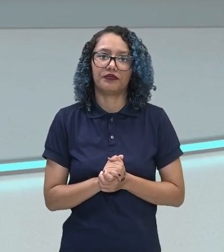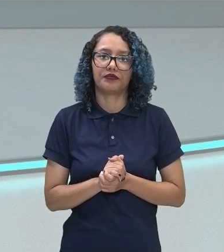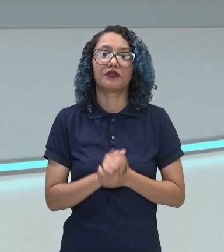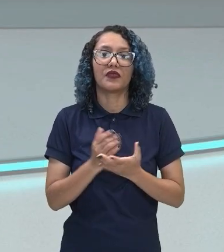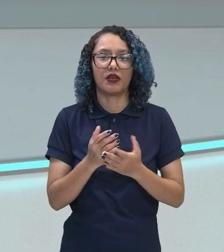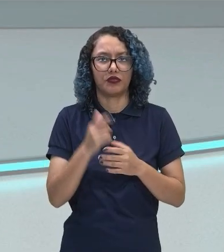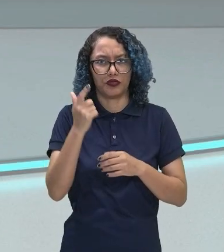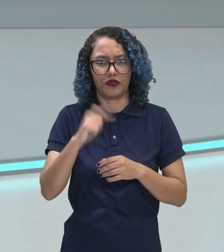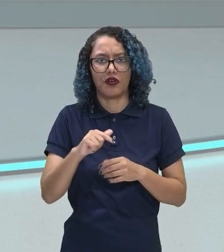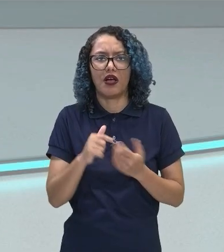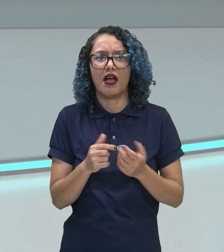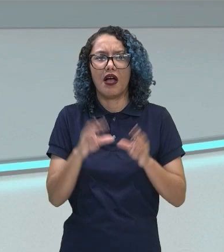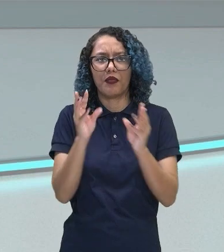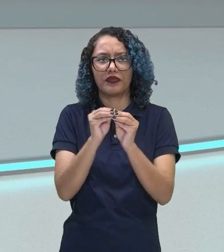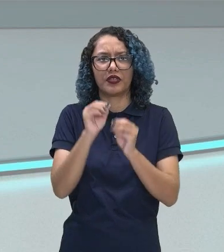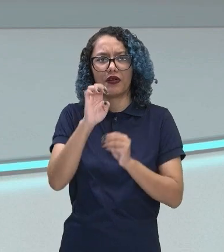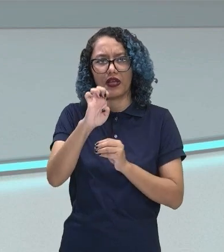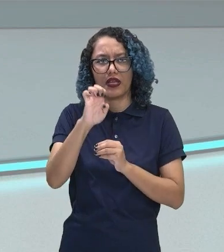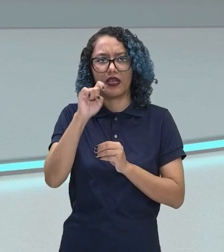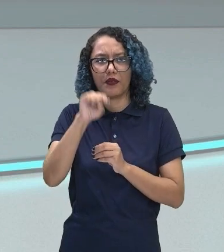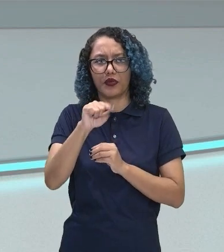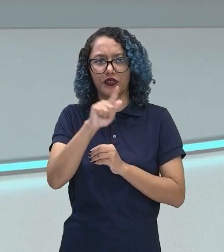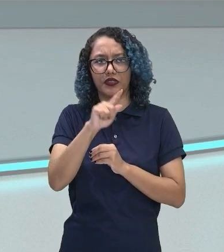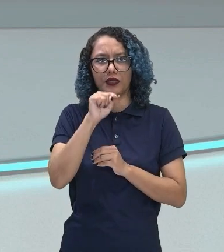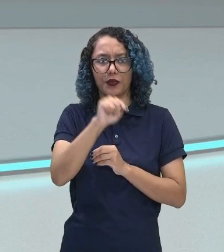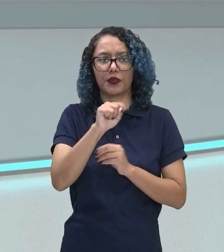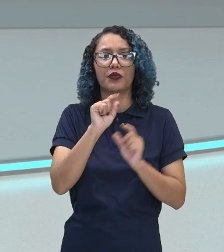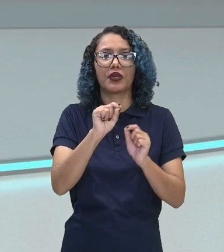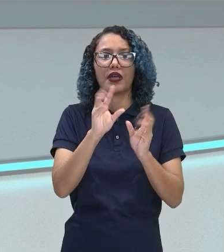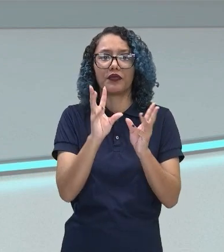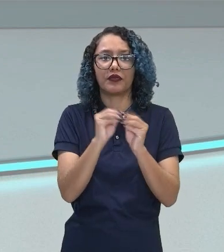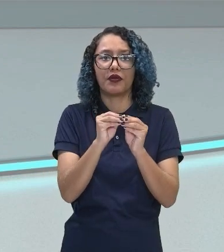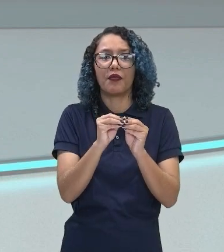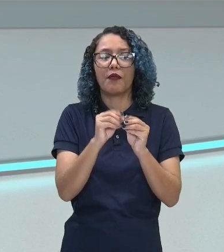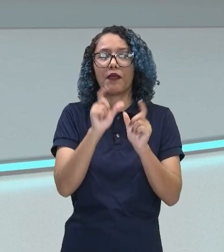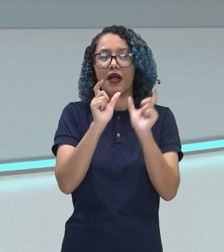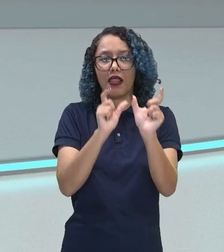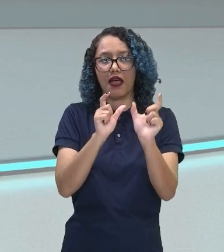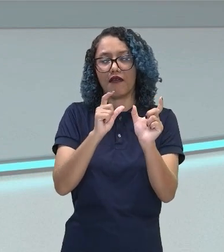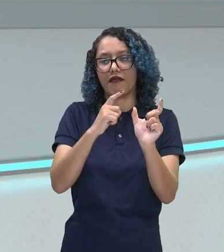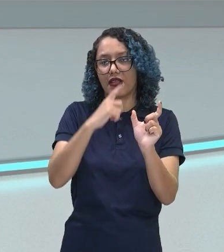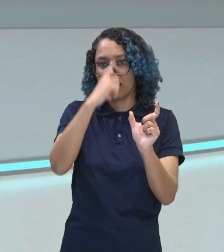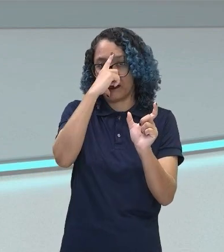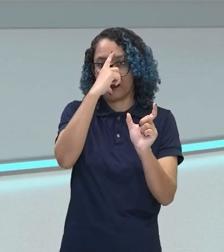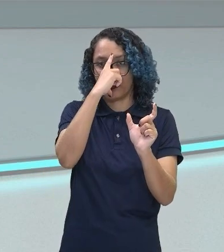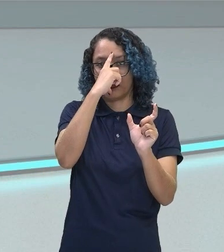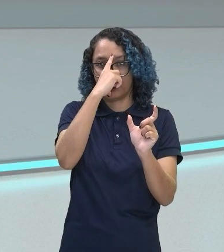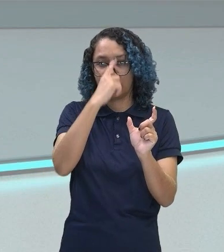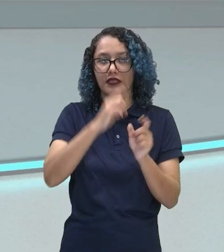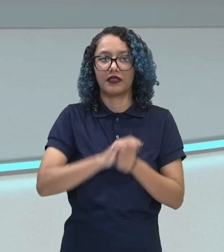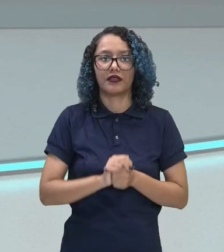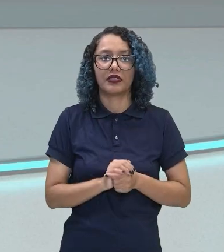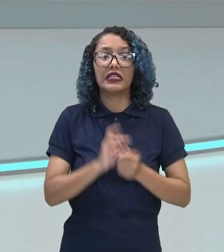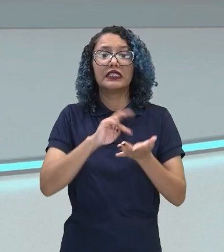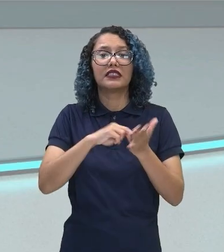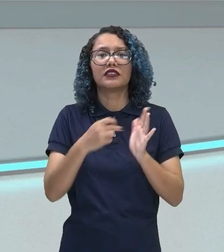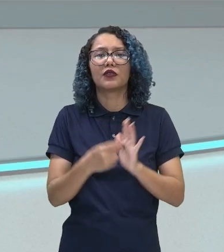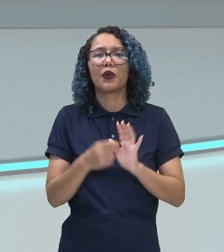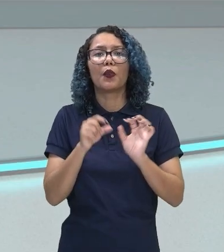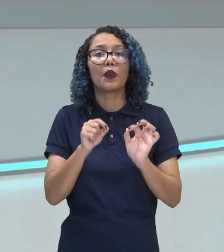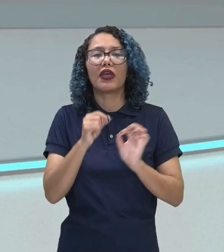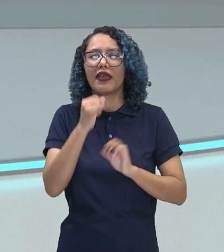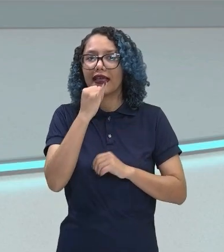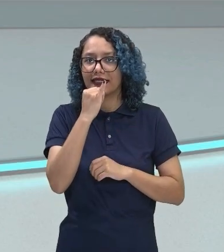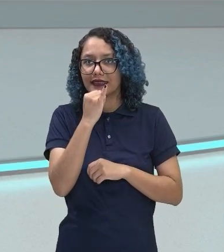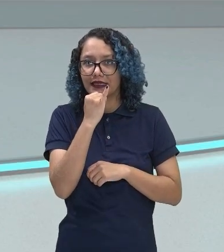id é uma abreviação de uma palavra latina, né? Exempli gratia, que significa, em outras, de uma outra forma, para falar